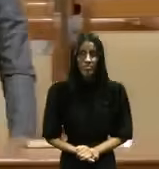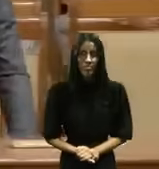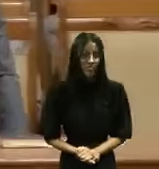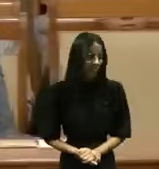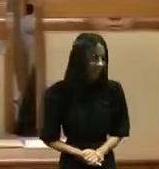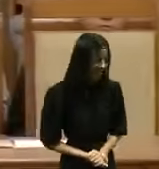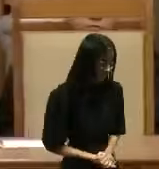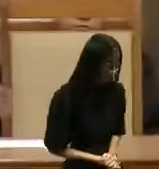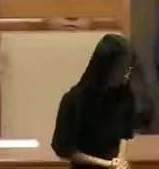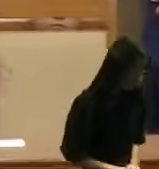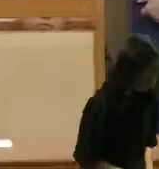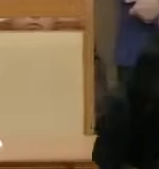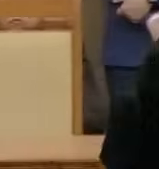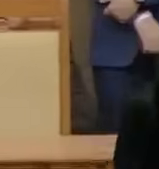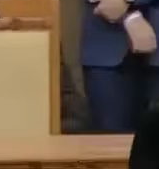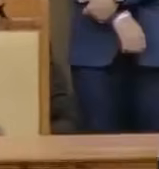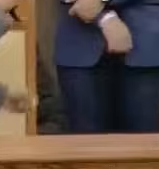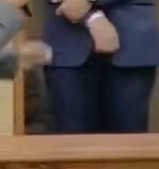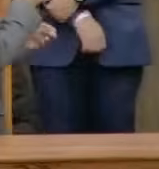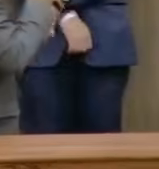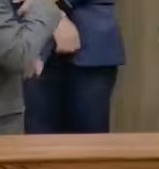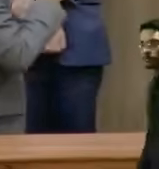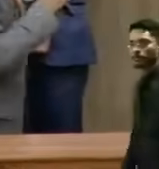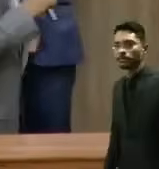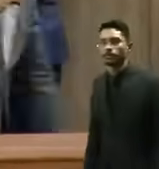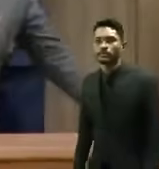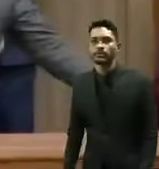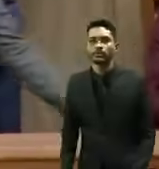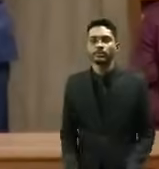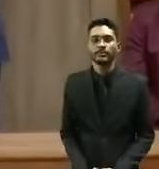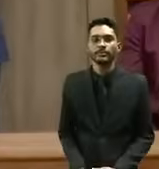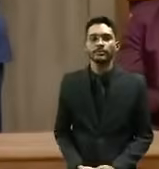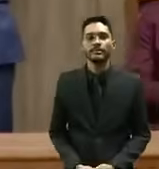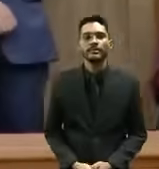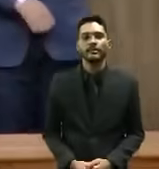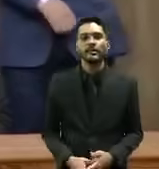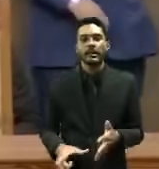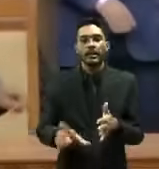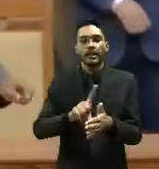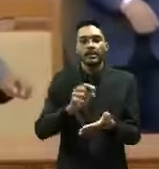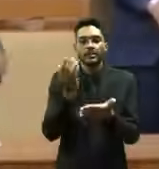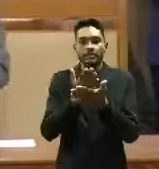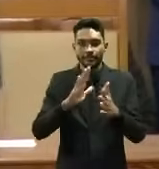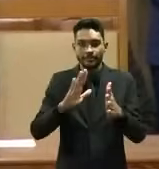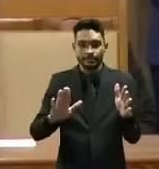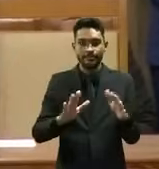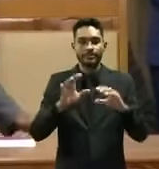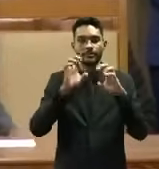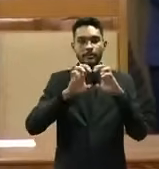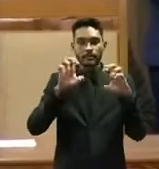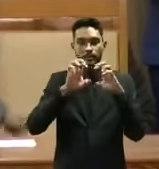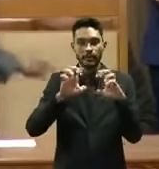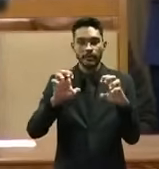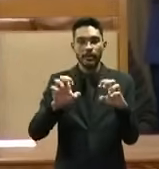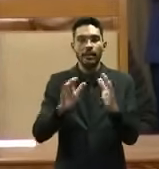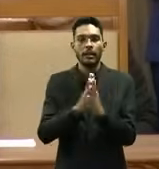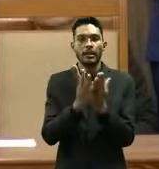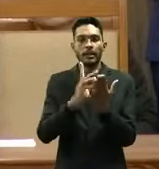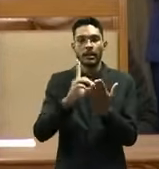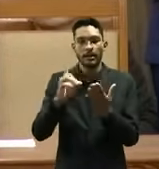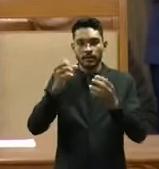he Eita glória antes de eu terminar a mensagem a Bíblia diz o Pedro o